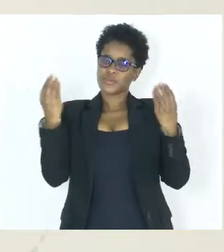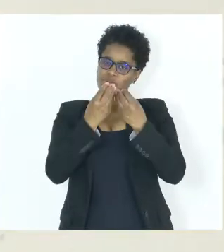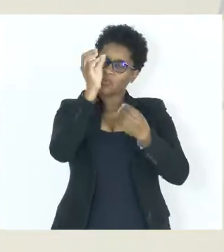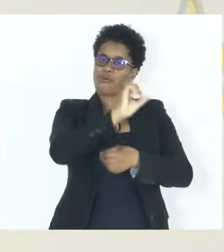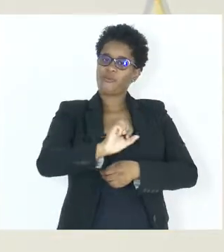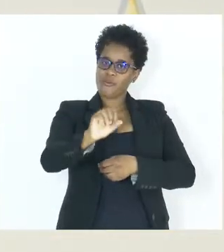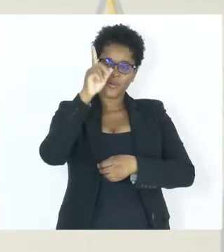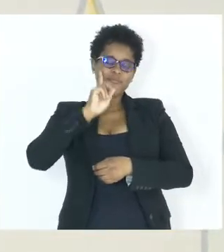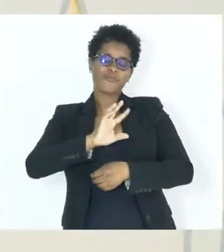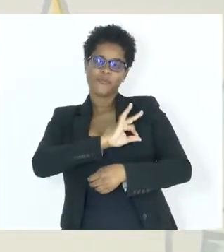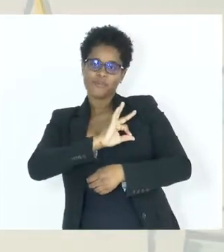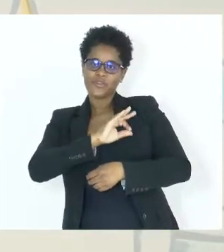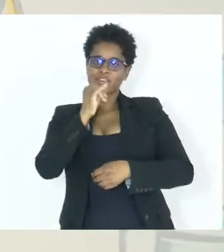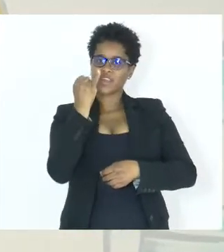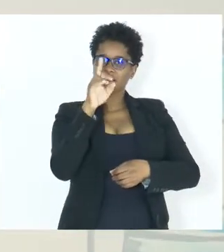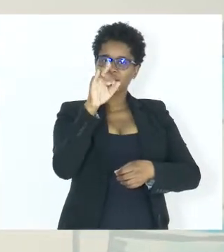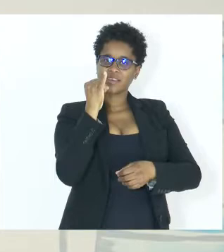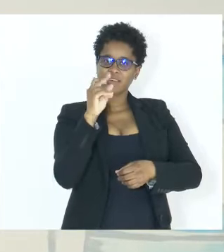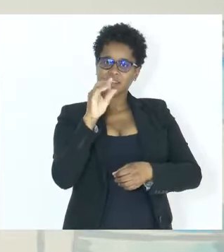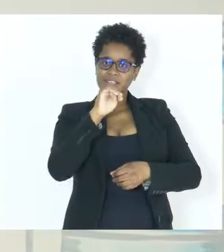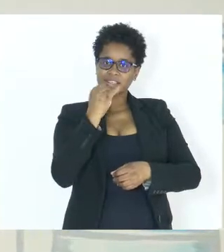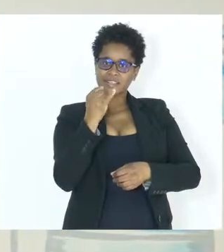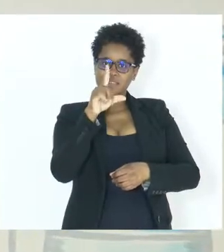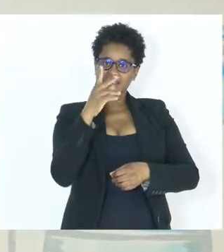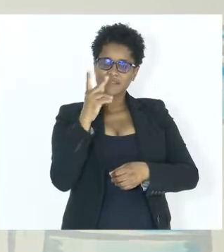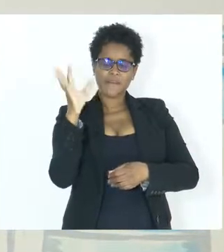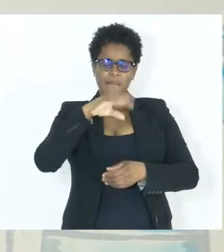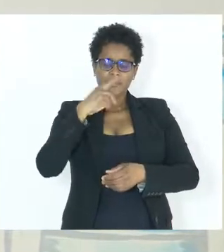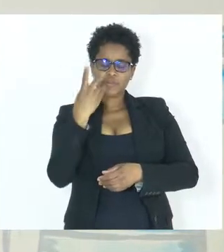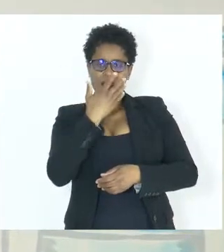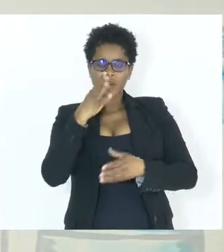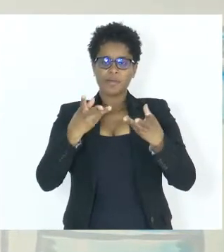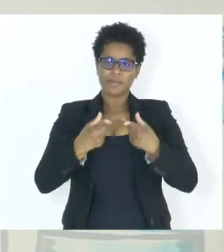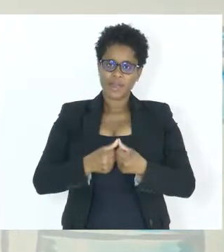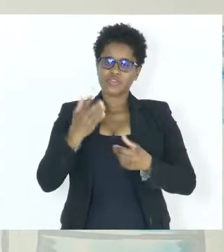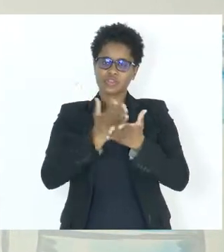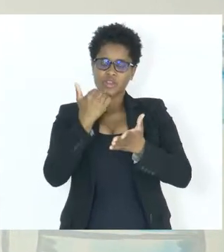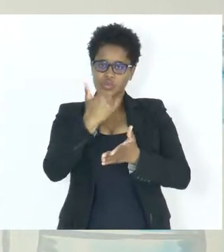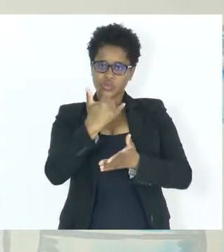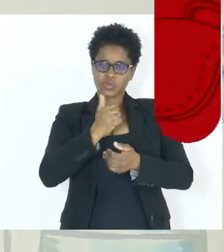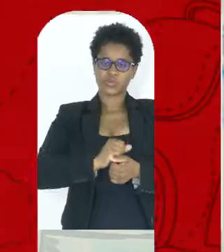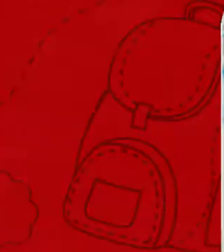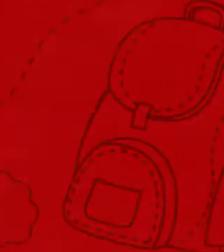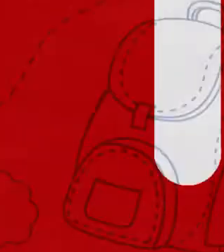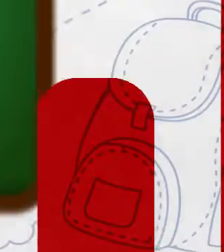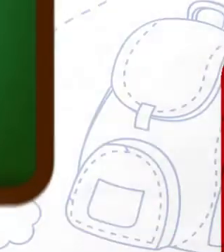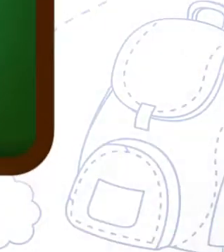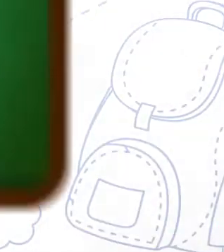Convosco, a professora Iria Silva, para mais uma aula de matemática do segundo ano.